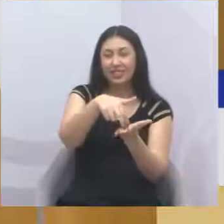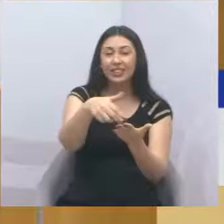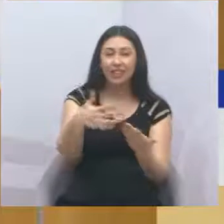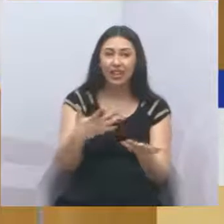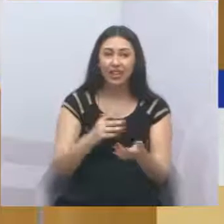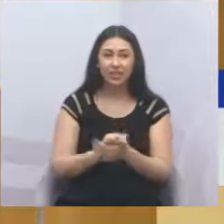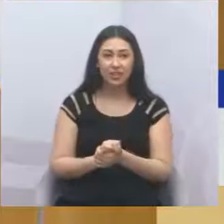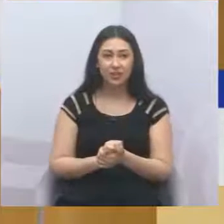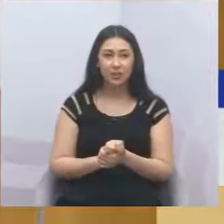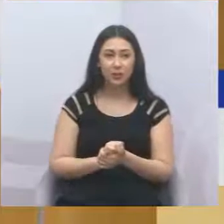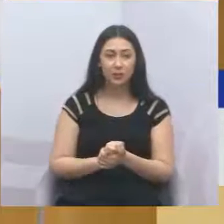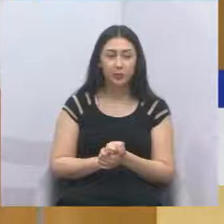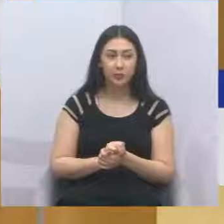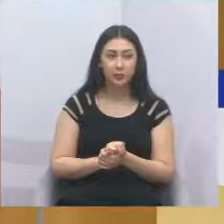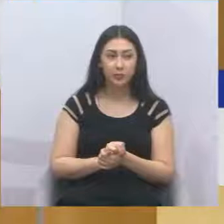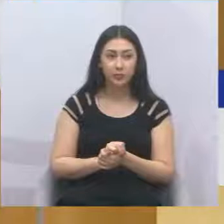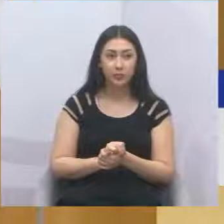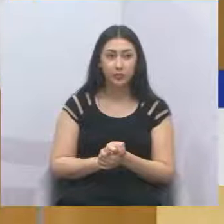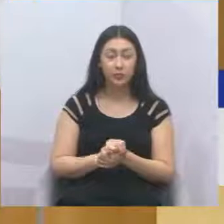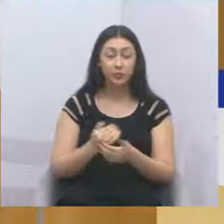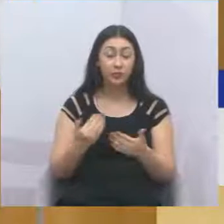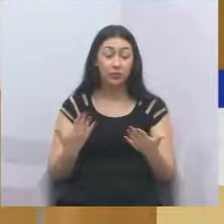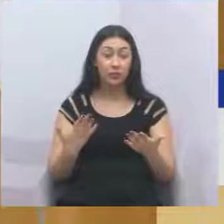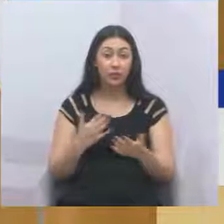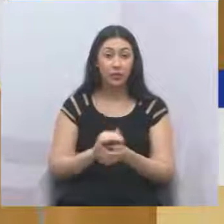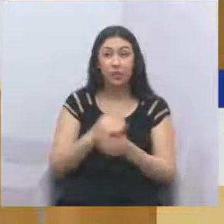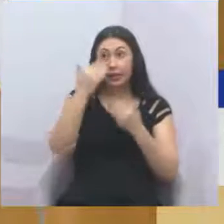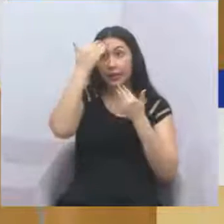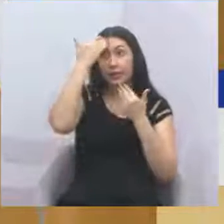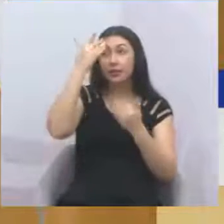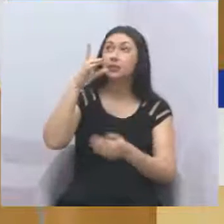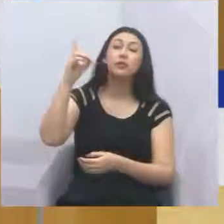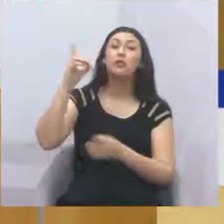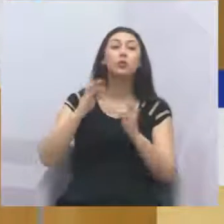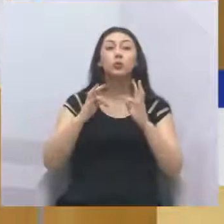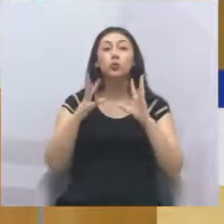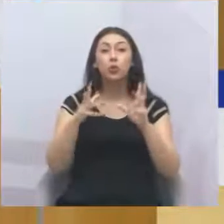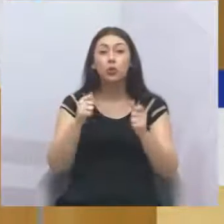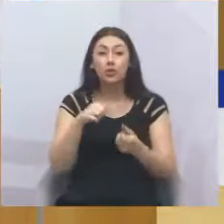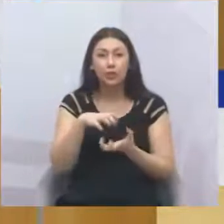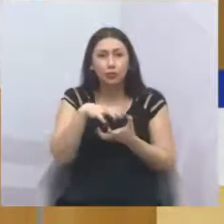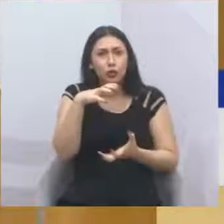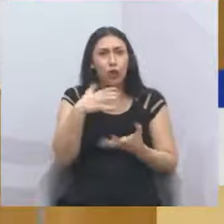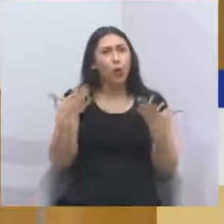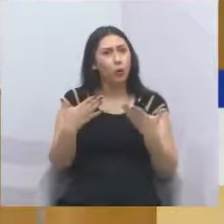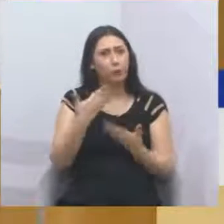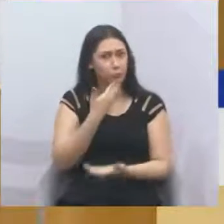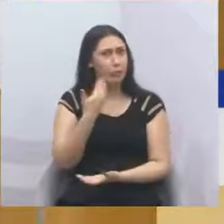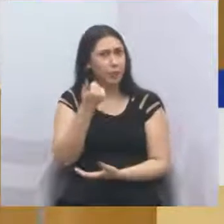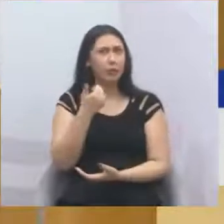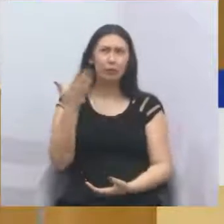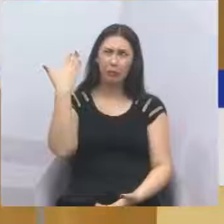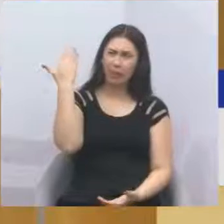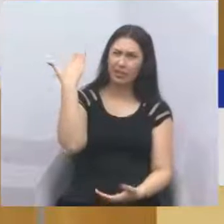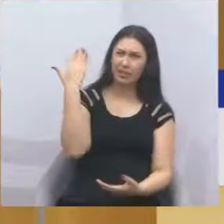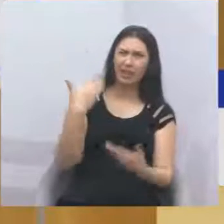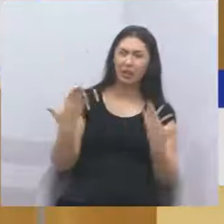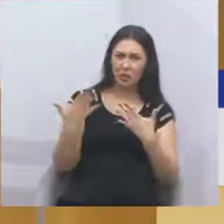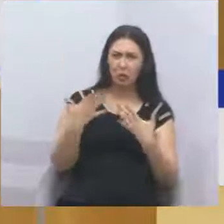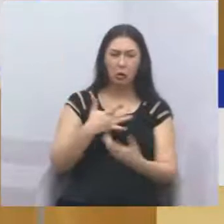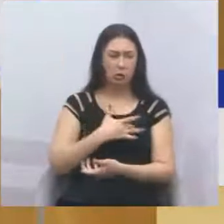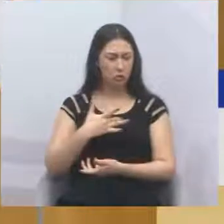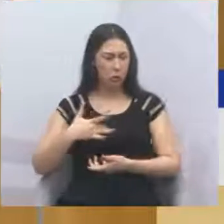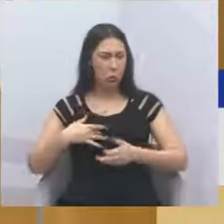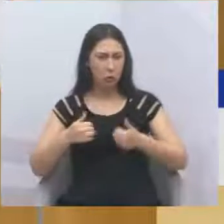não são todos idosos, né? E graças a Deus, quero dizer aos idosos que hoje têm uma mobilidade muito melhor do que no passado, que